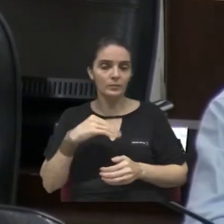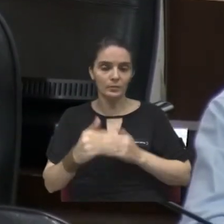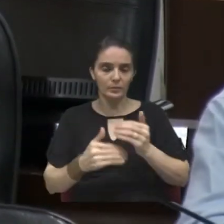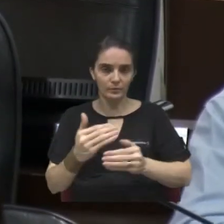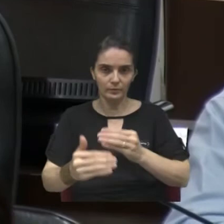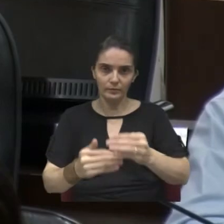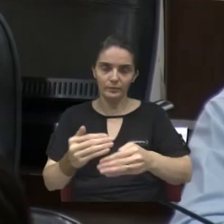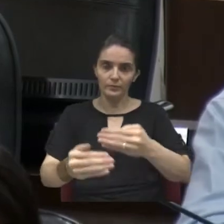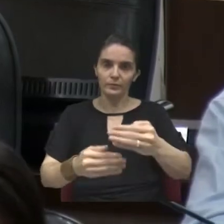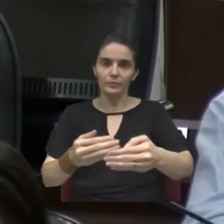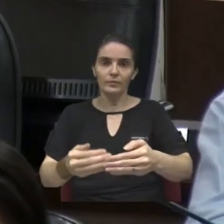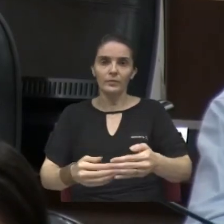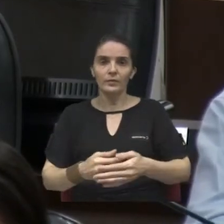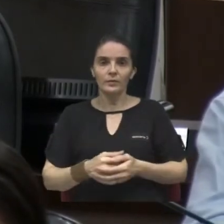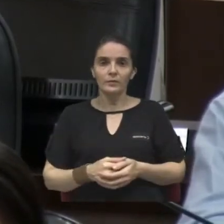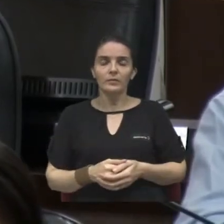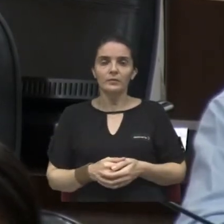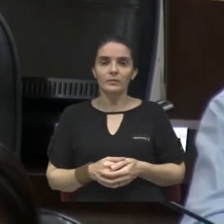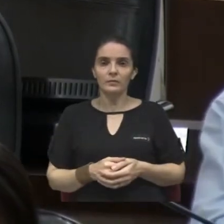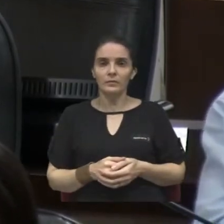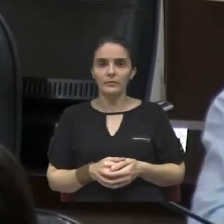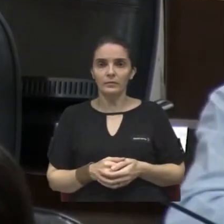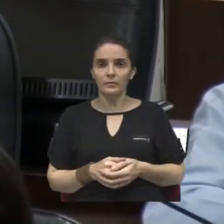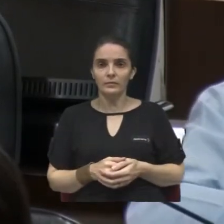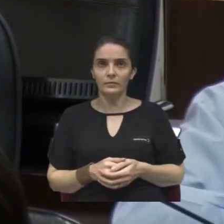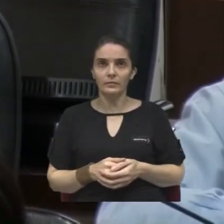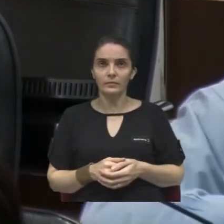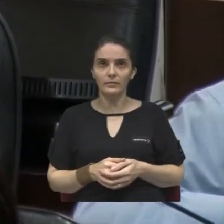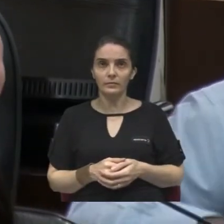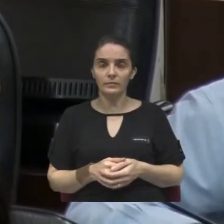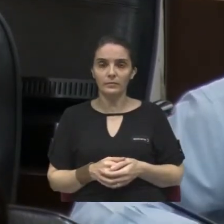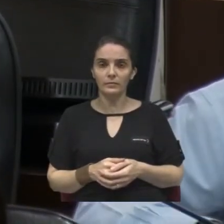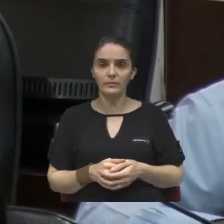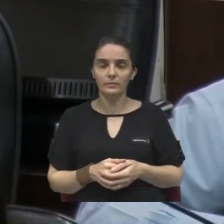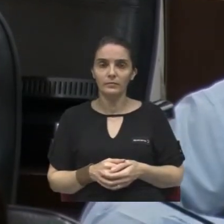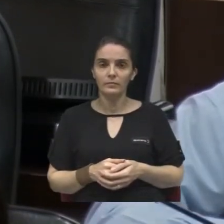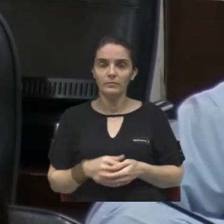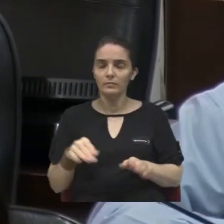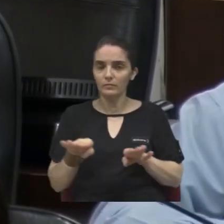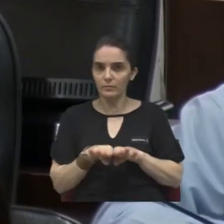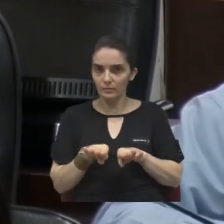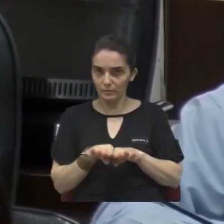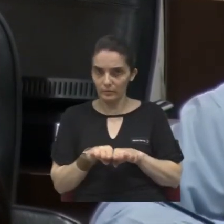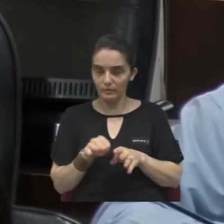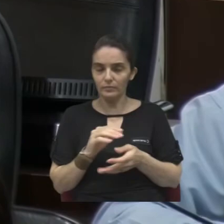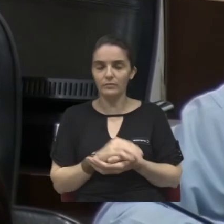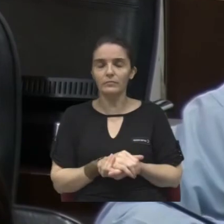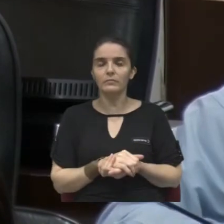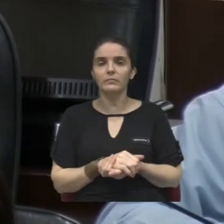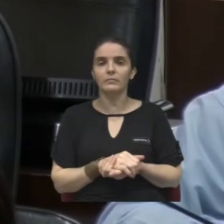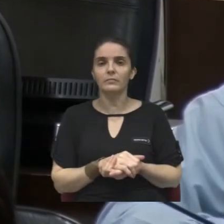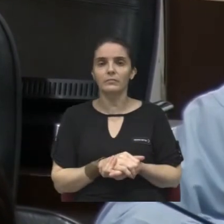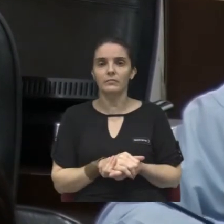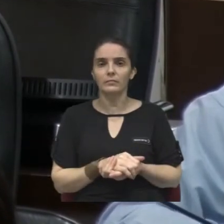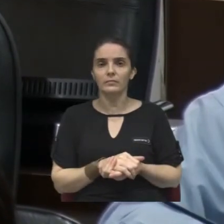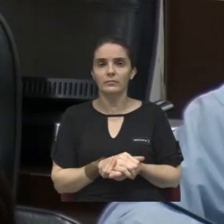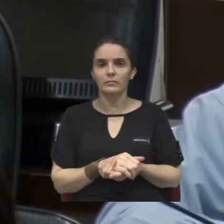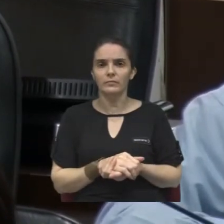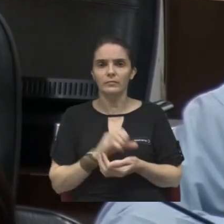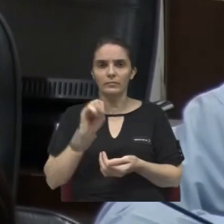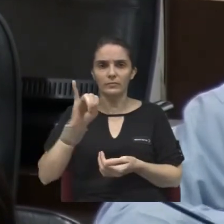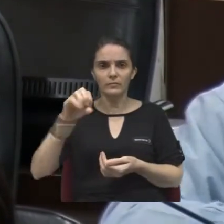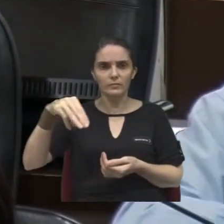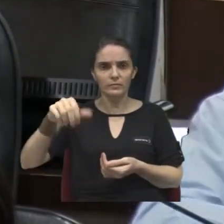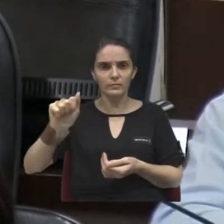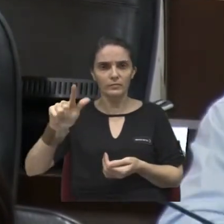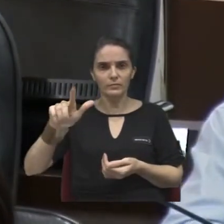continuidade do trabalho que foi bom. Eu já dou a palavra para você. Outra coisa, com relação a se falar que